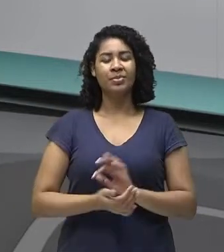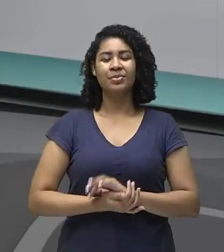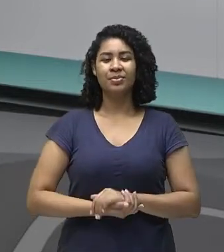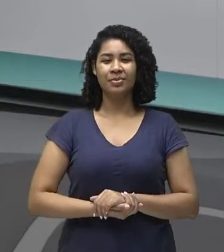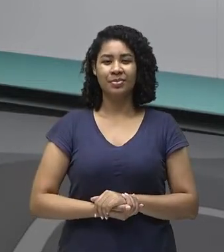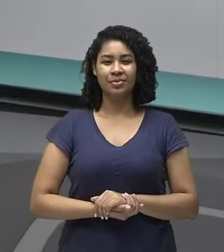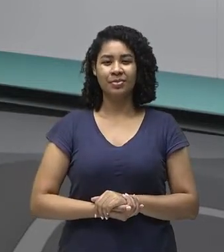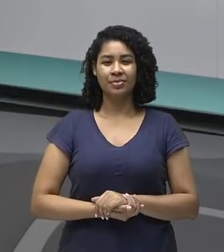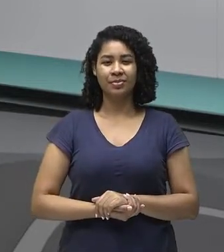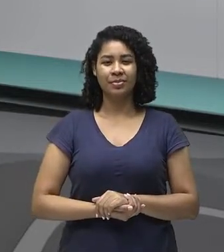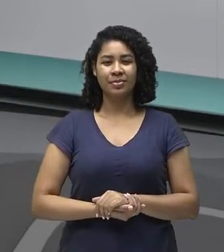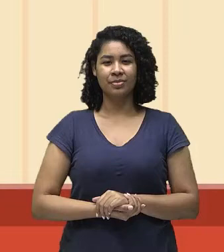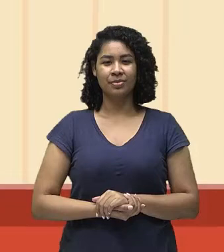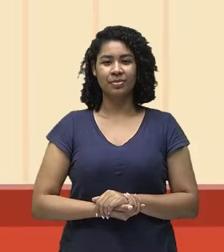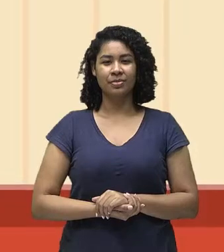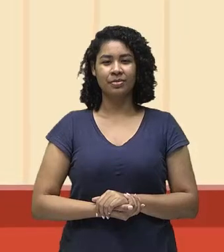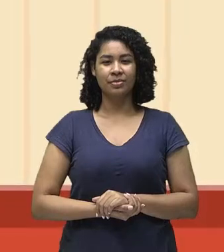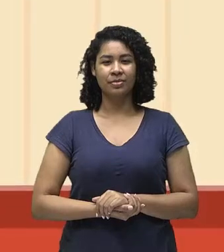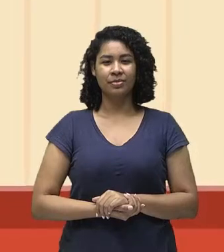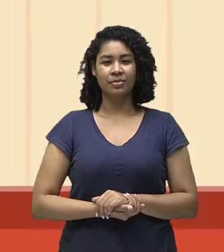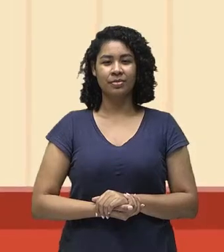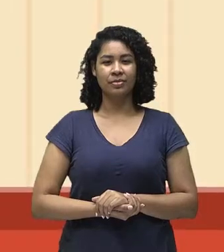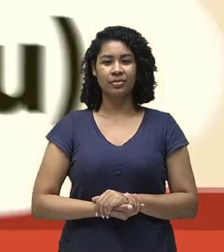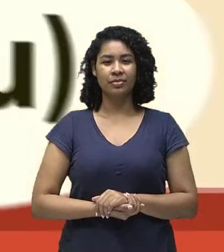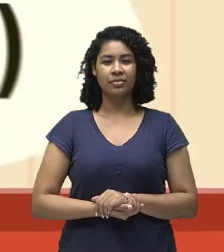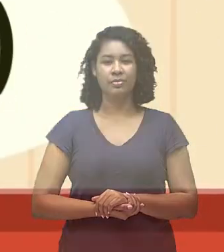ok? Pay attention. Let's go.